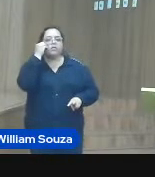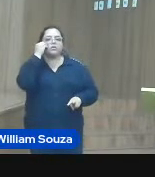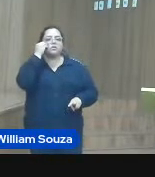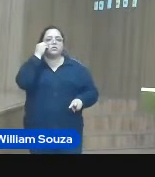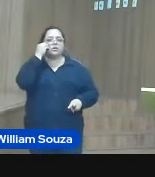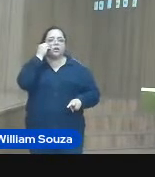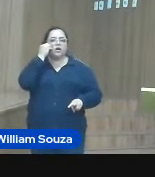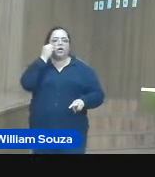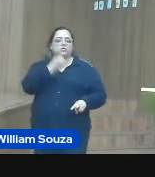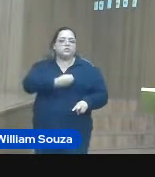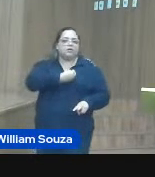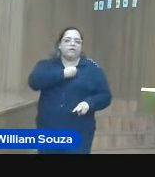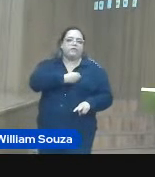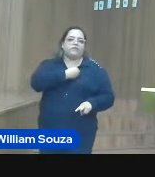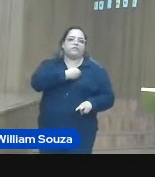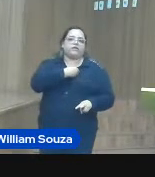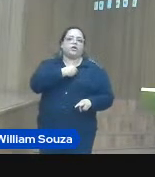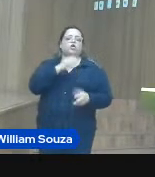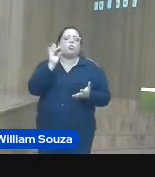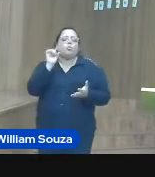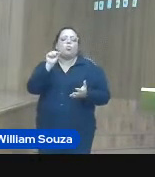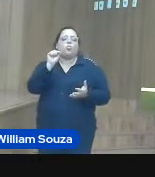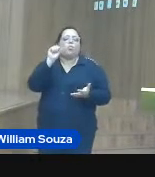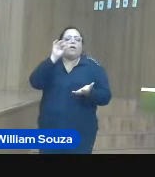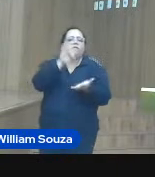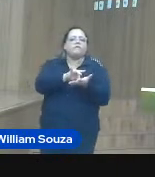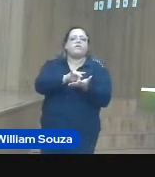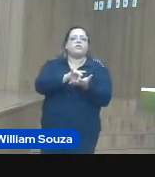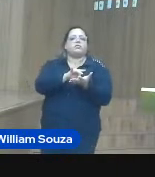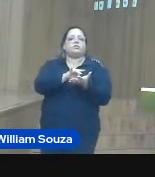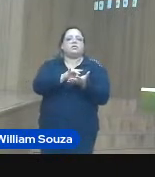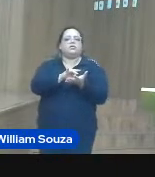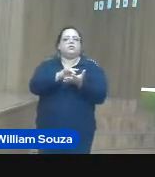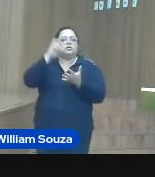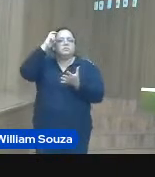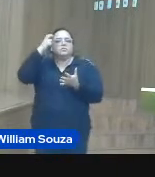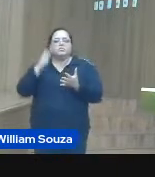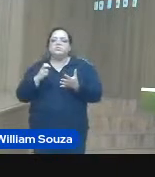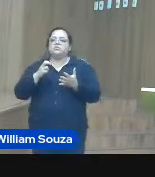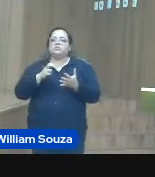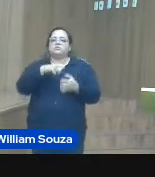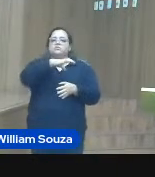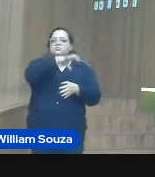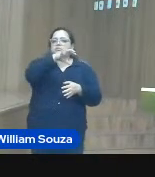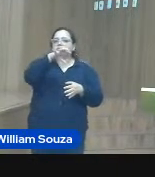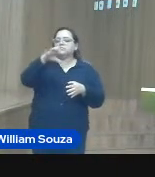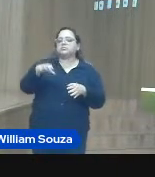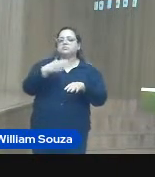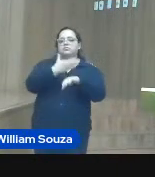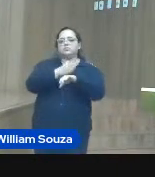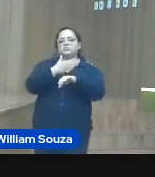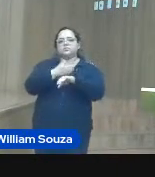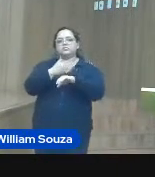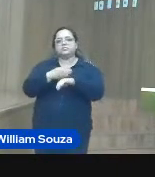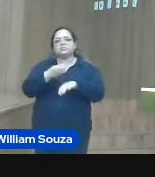pouquinho mais, para as questões das formas de vida, a prática das formas de vida.